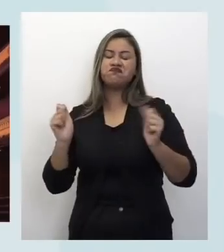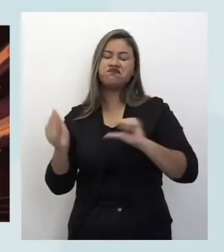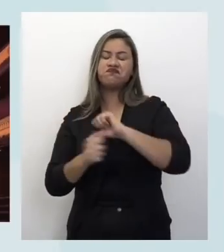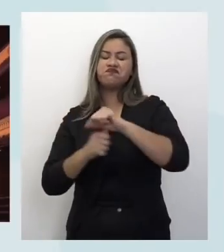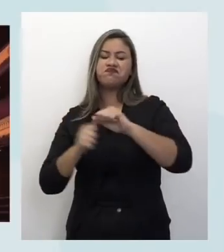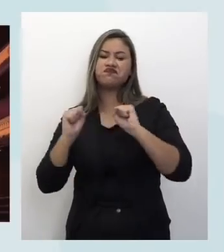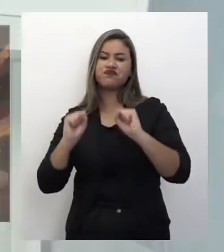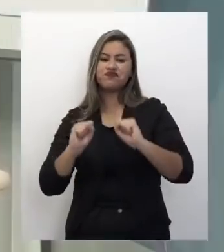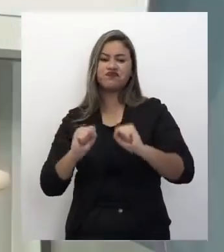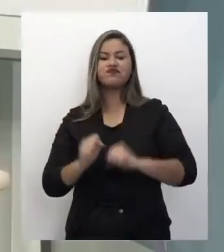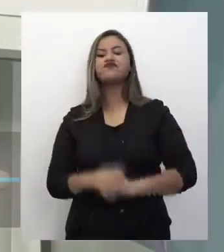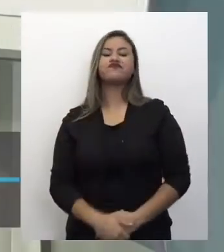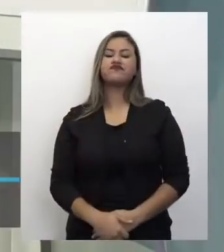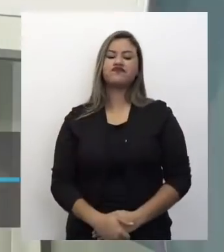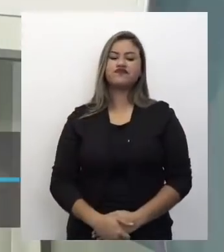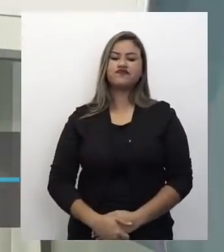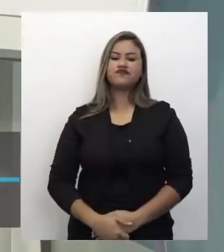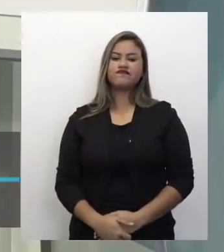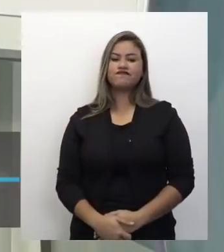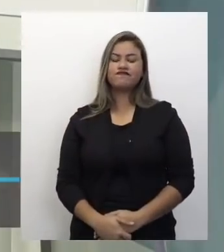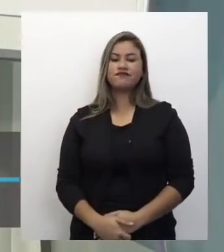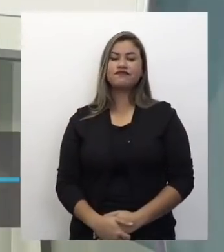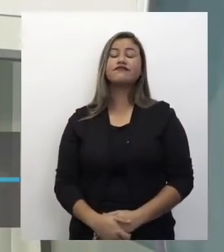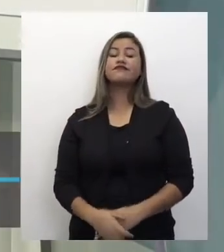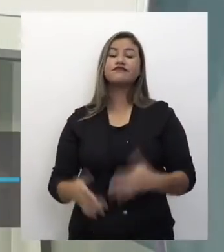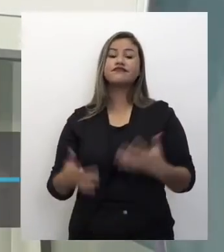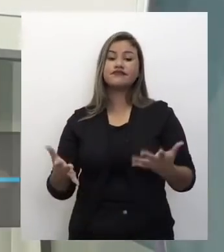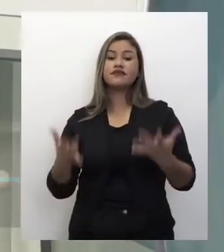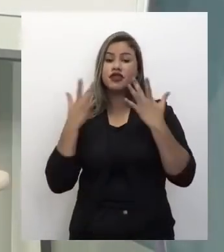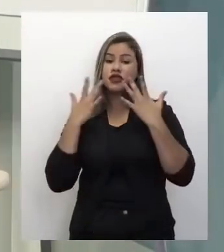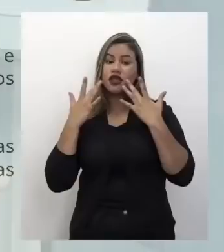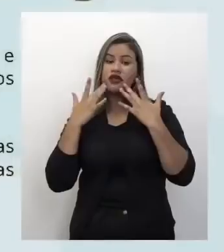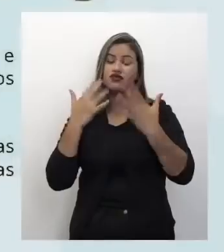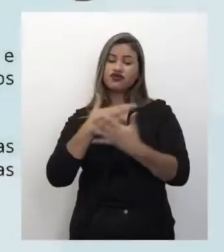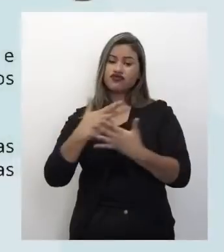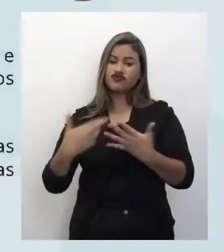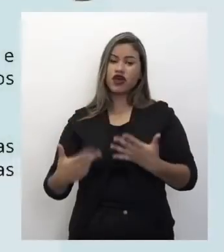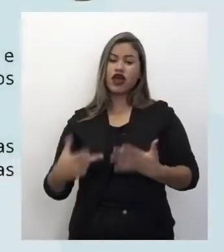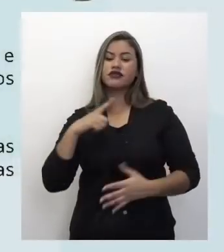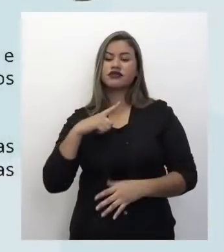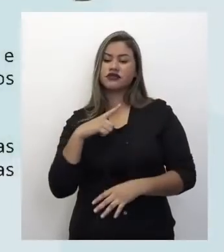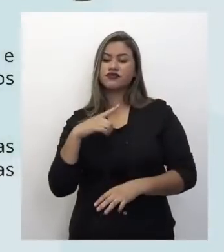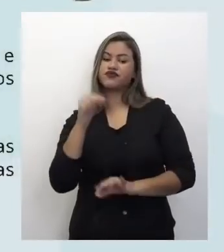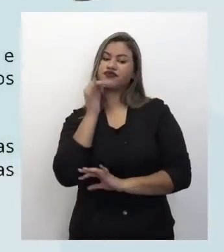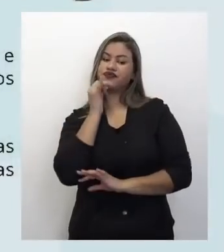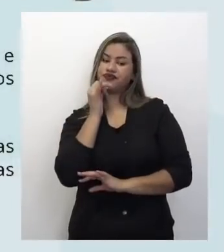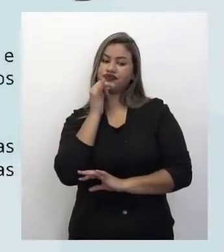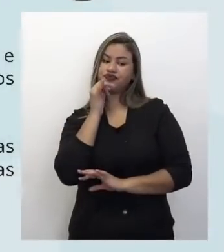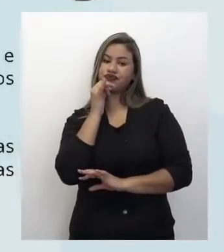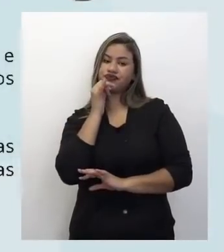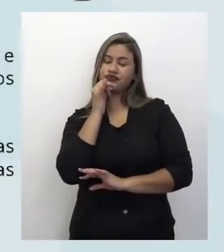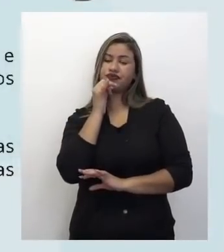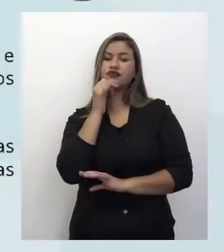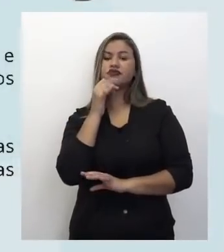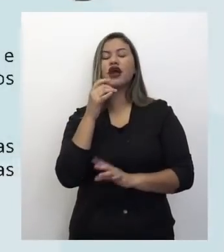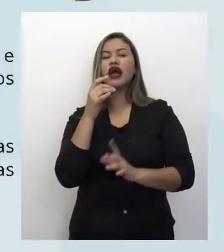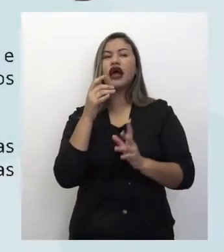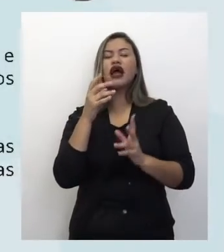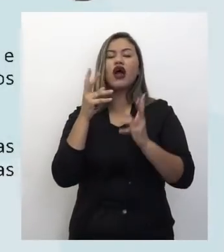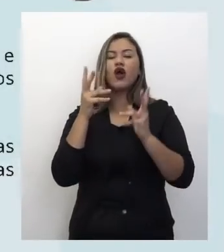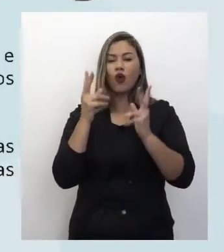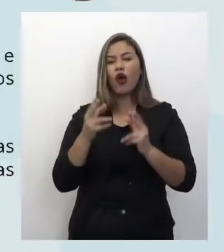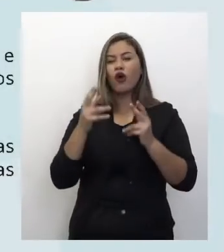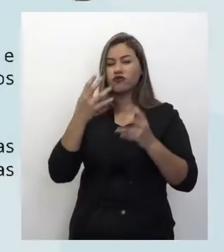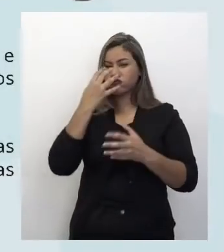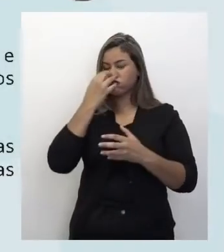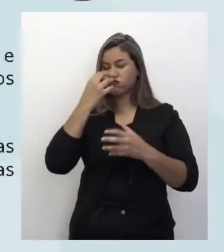Formas de espetáculos teatrais, turma. Existem várias formas de espetáculos teatrais, da mesma forma que existem circos diferentes. Então, a gente vai